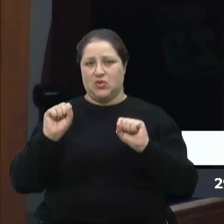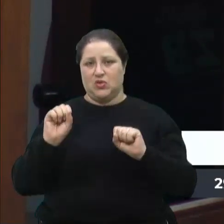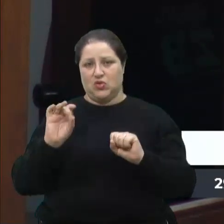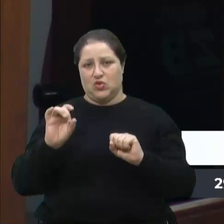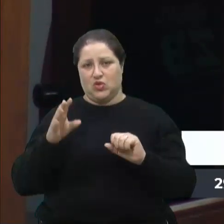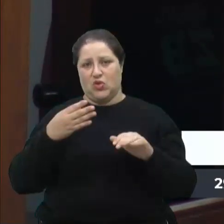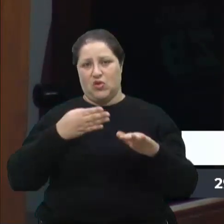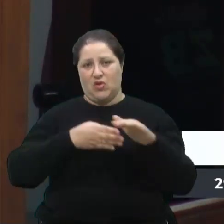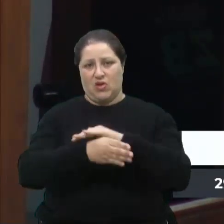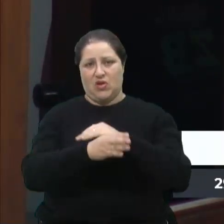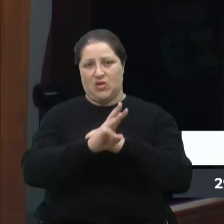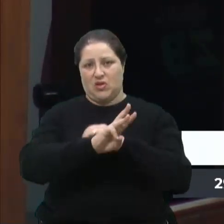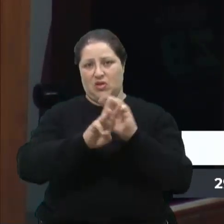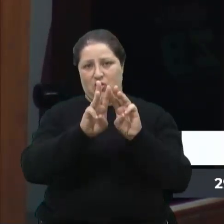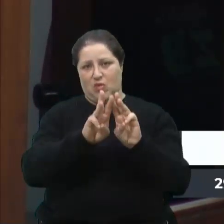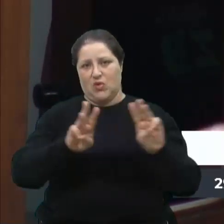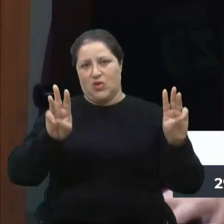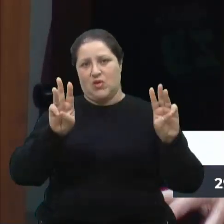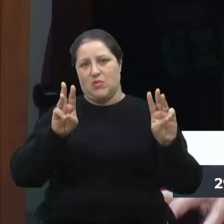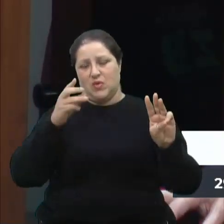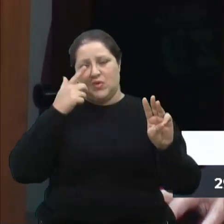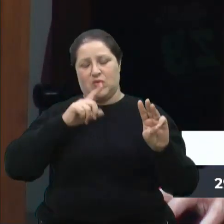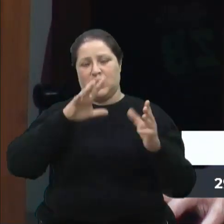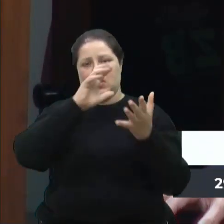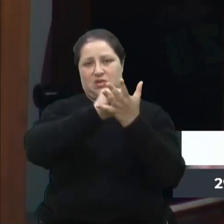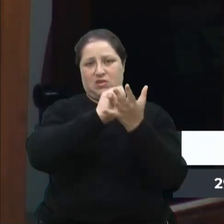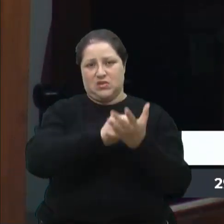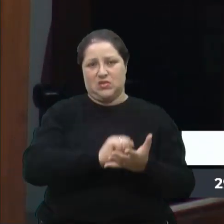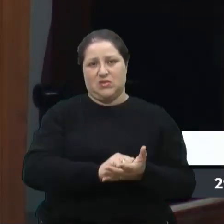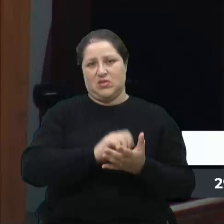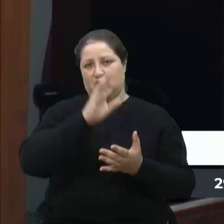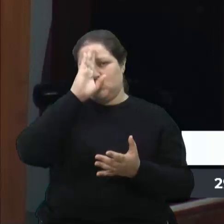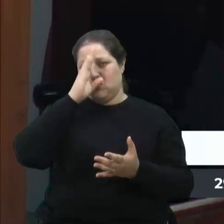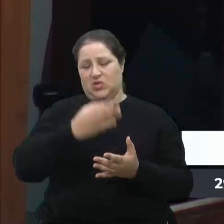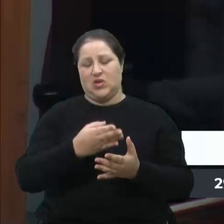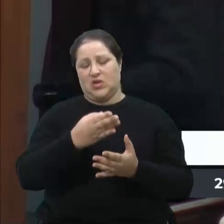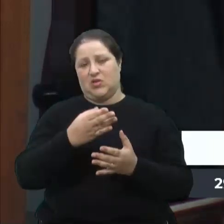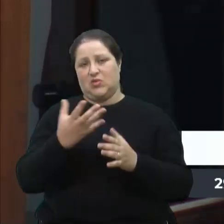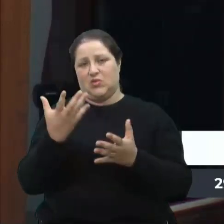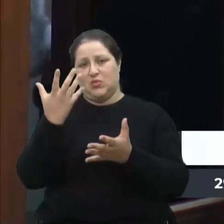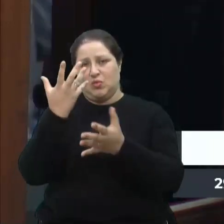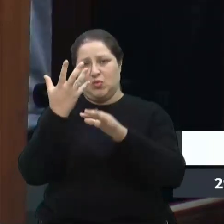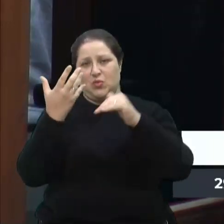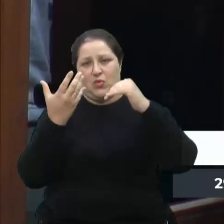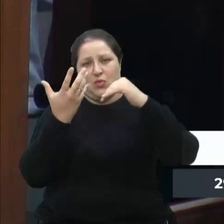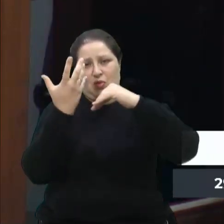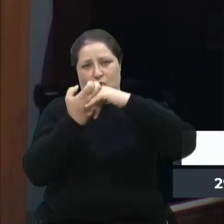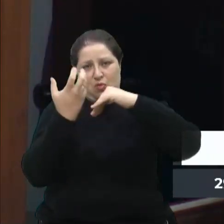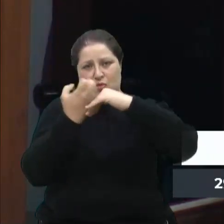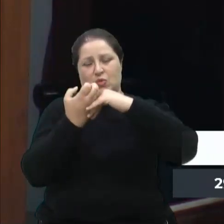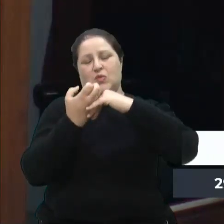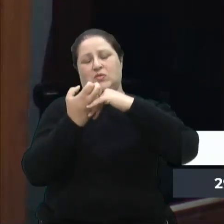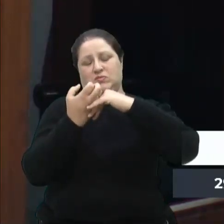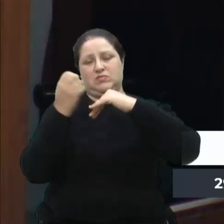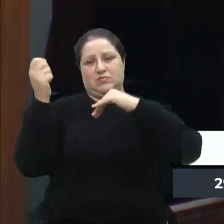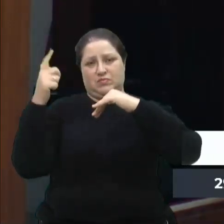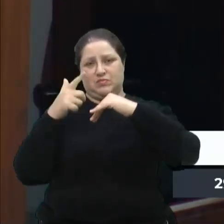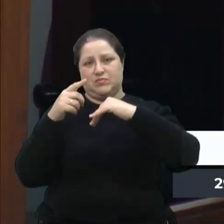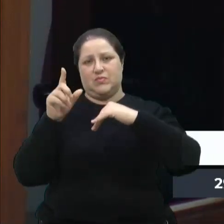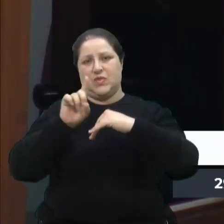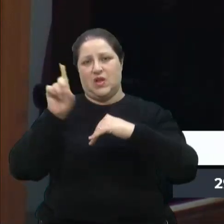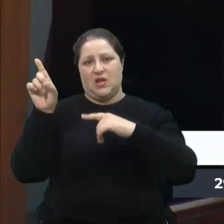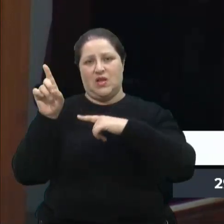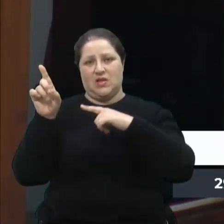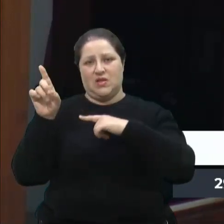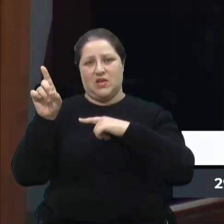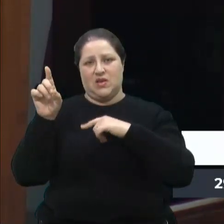lá se cadastra, pode ligar no Sistema Geral de Energia Elétrica. Hoje, o Estado de Minas tem quase uma